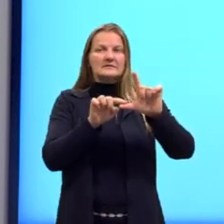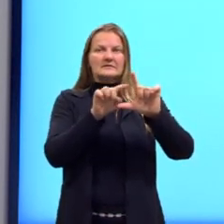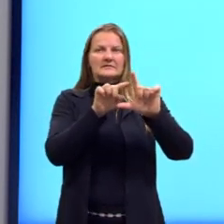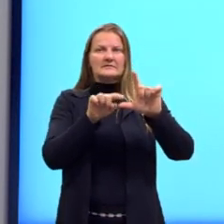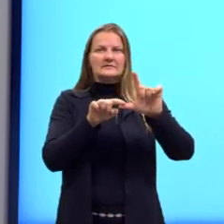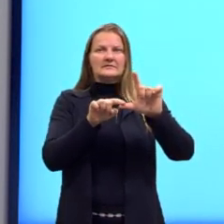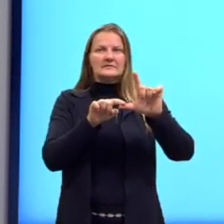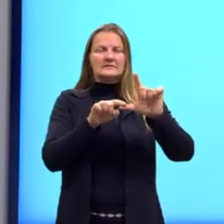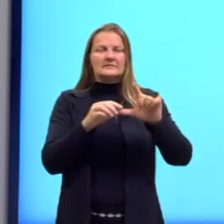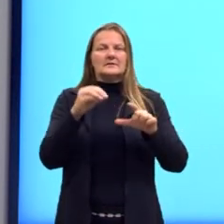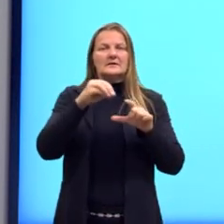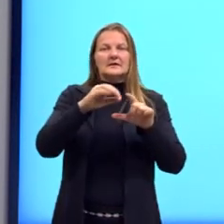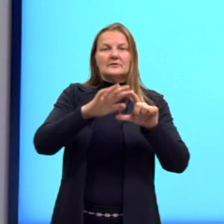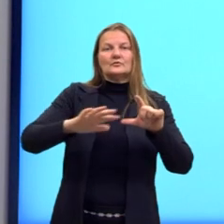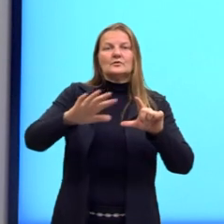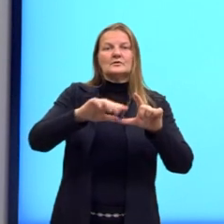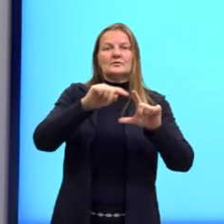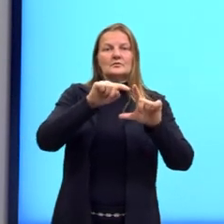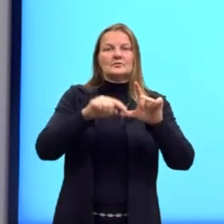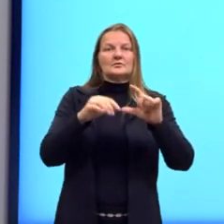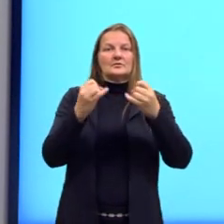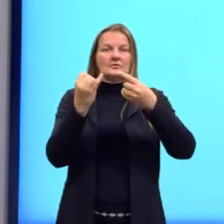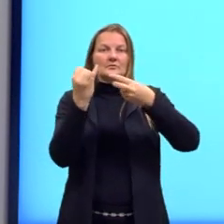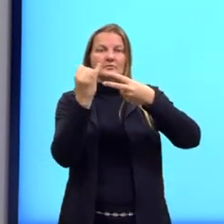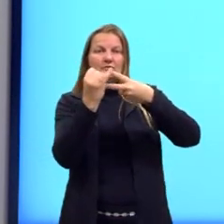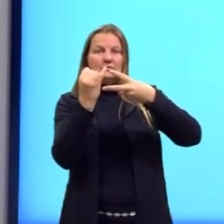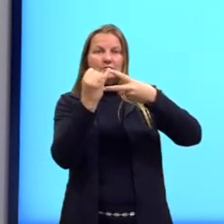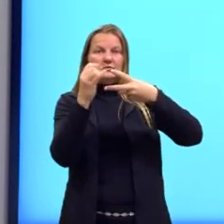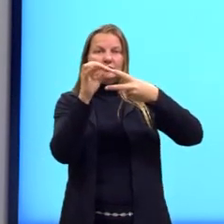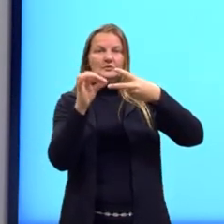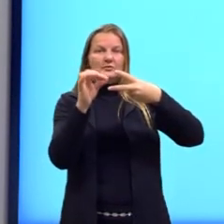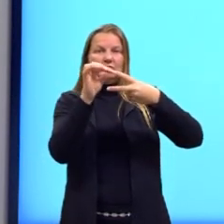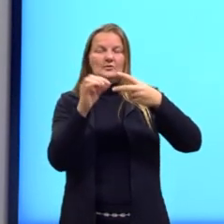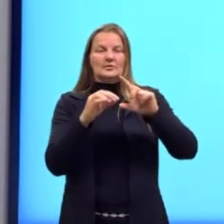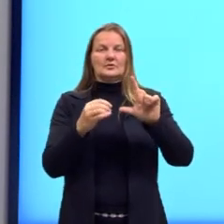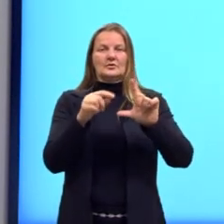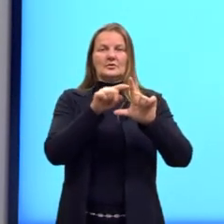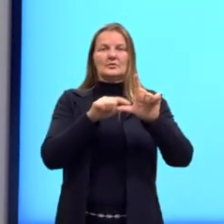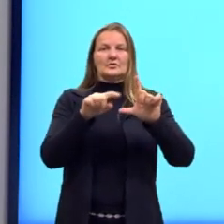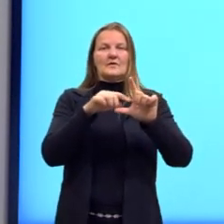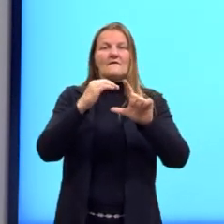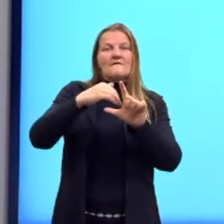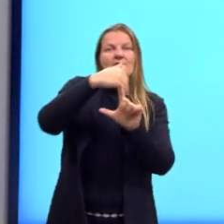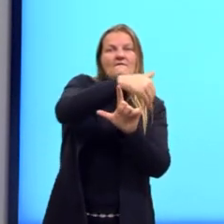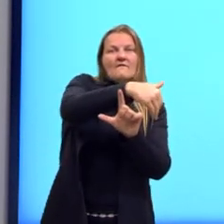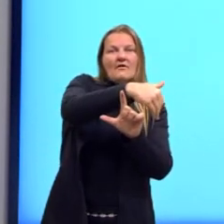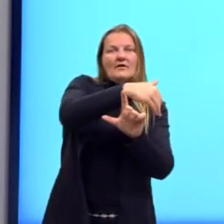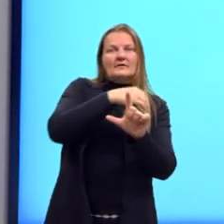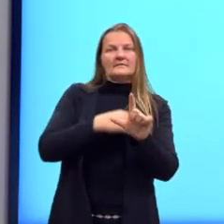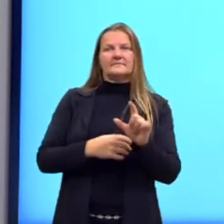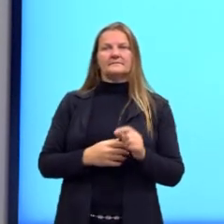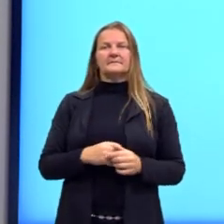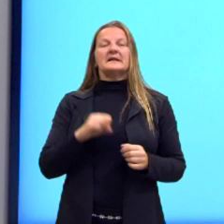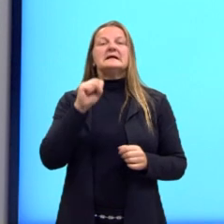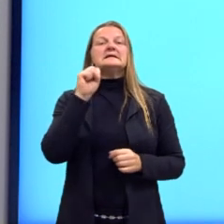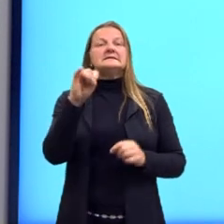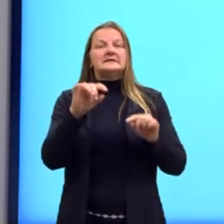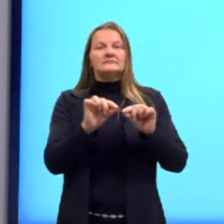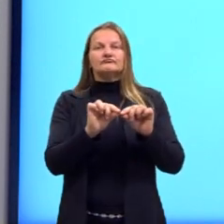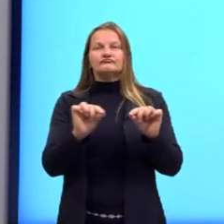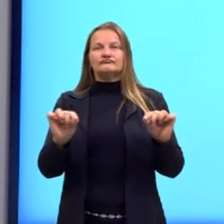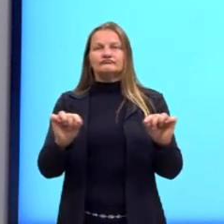à região poligonal o ângulo externo nós podemos definir da seguinte forma se nós precisarmos